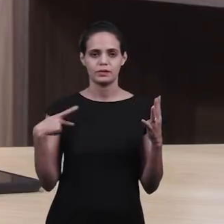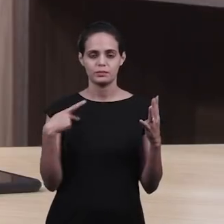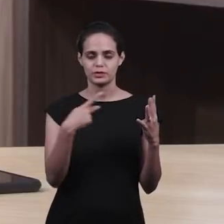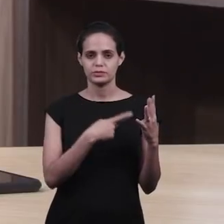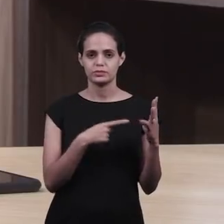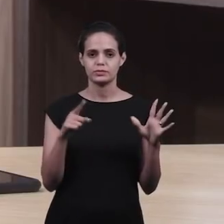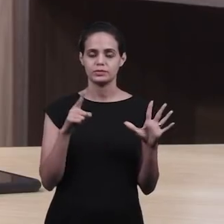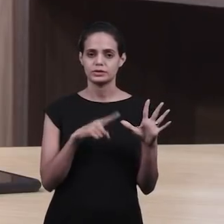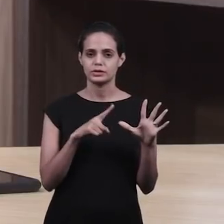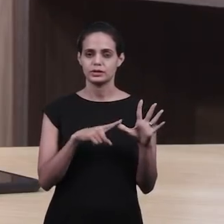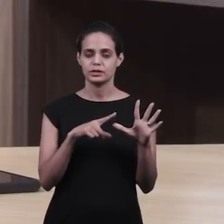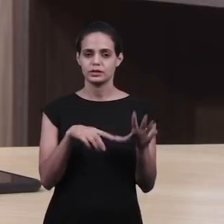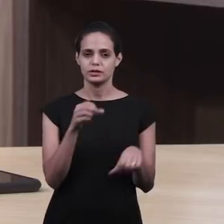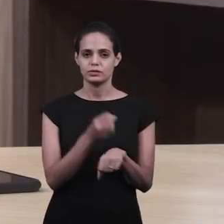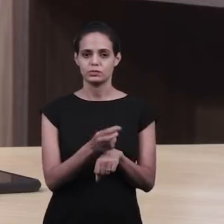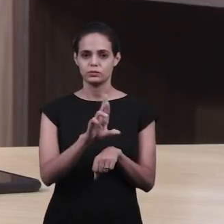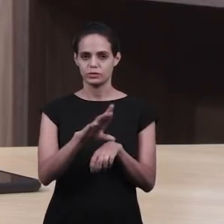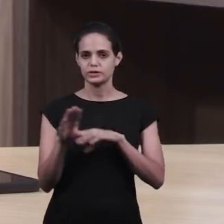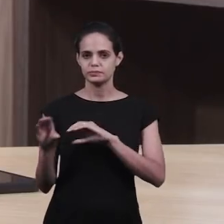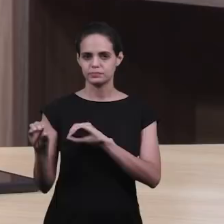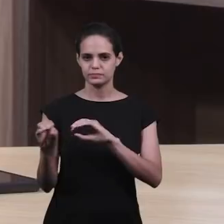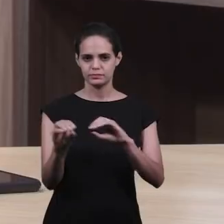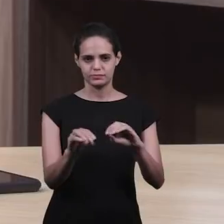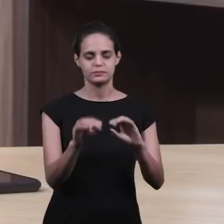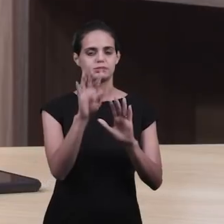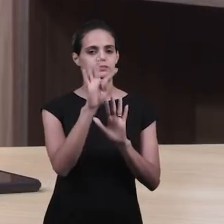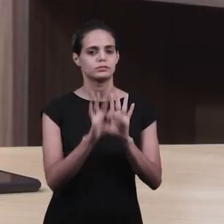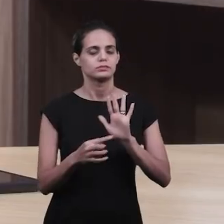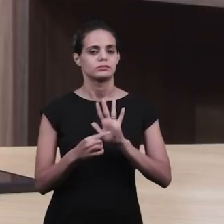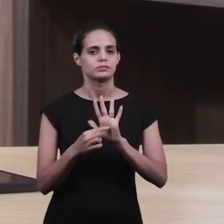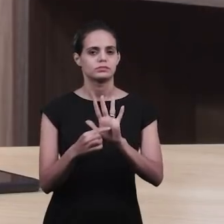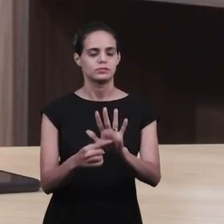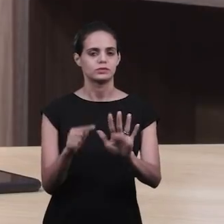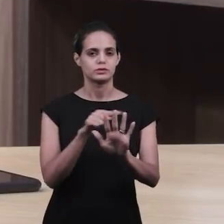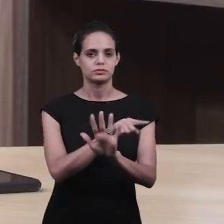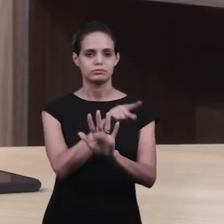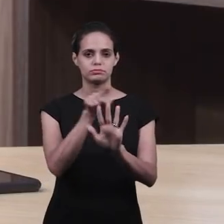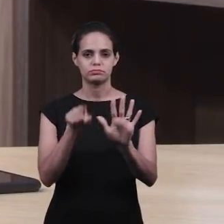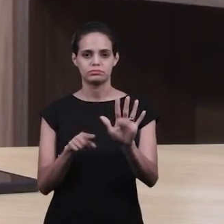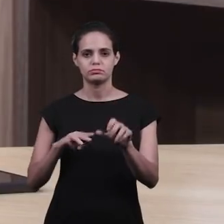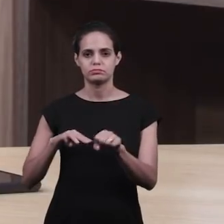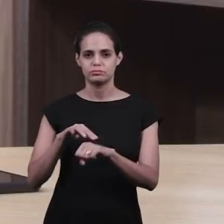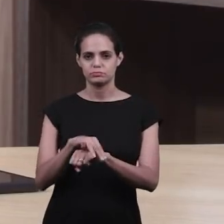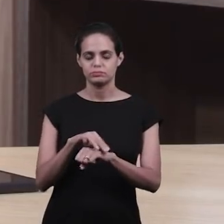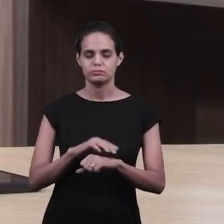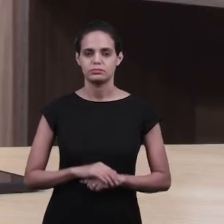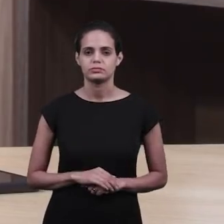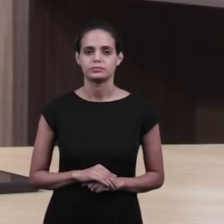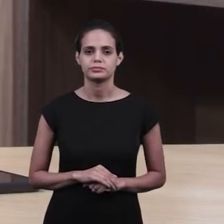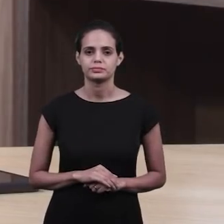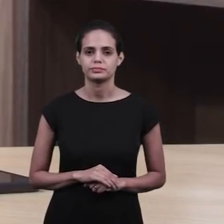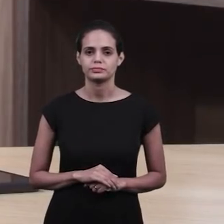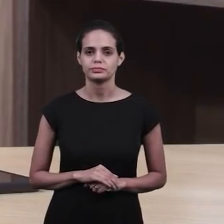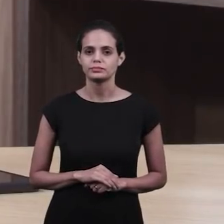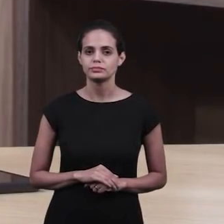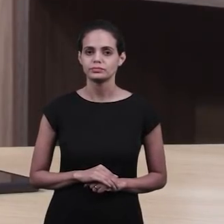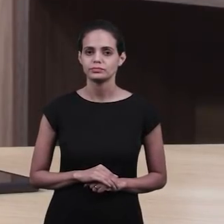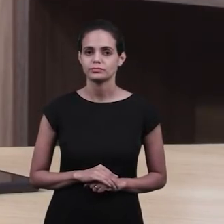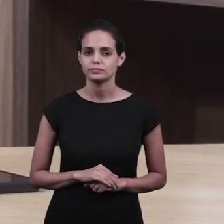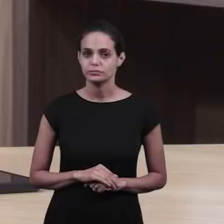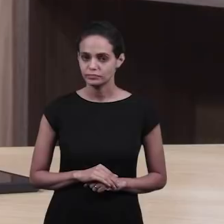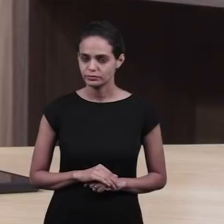pastores e doutores. Esse texto fala sobre ministério. Pastor Amadeu, o texto nos apresenta aqui